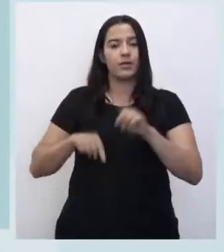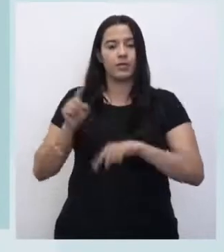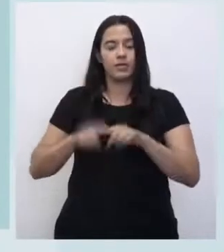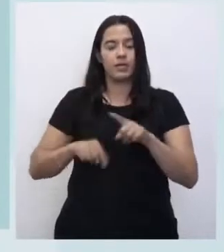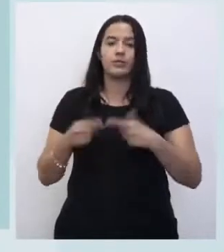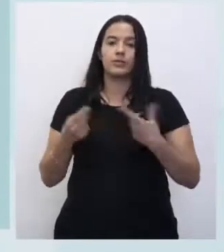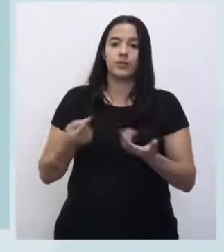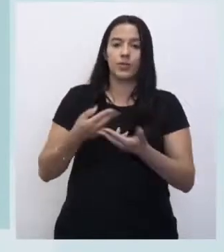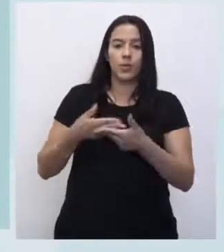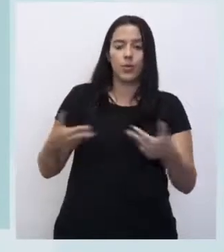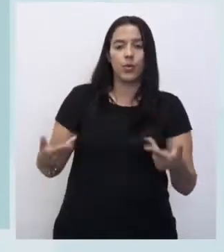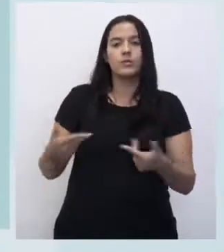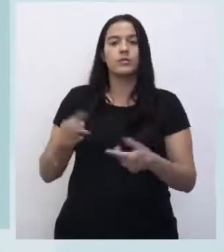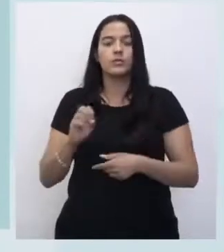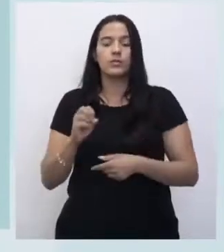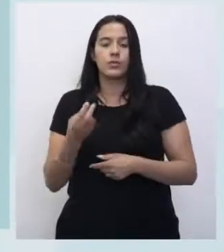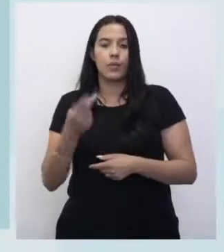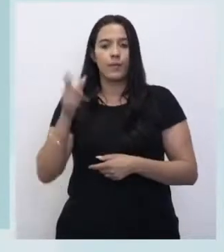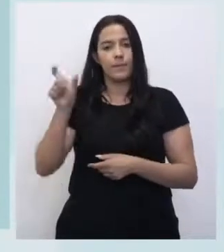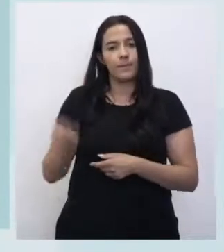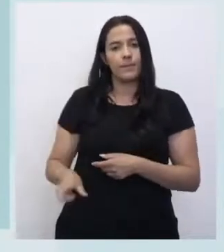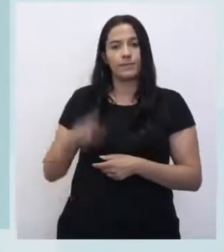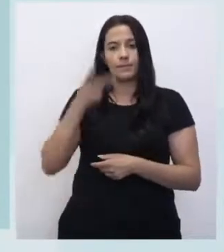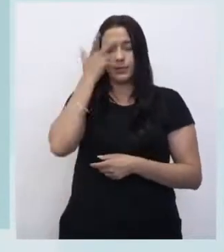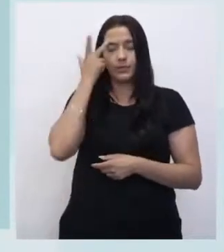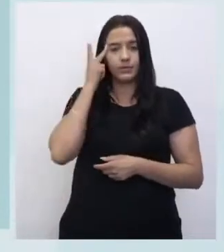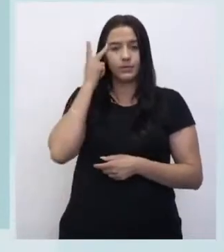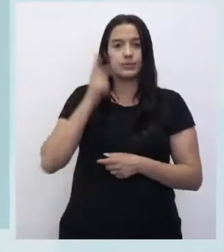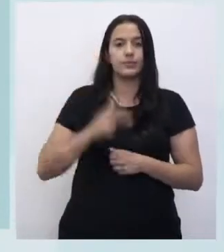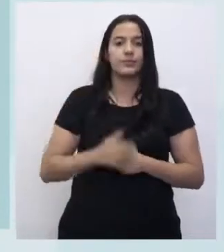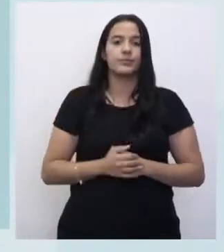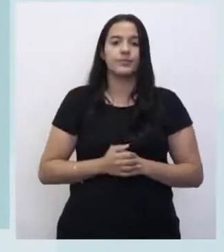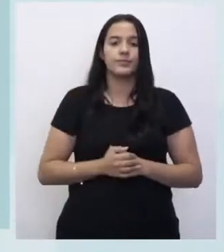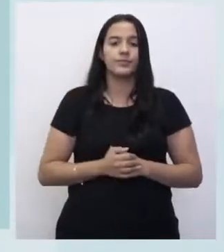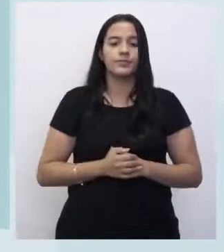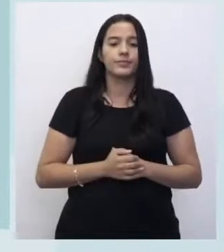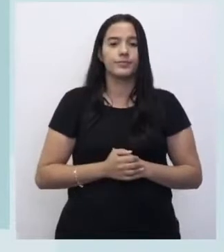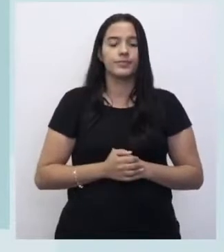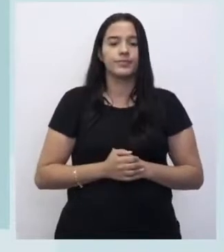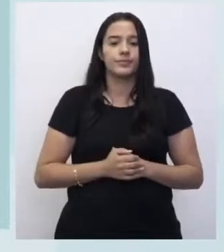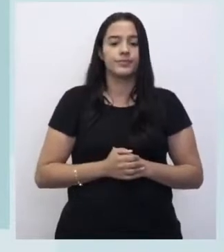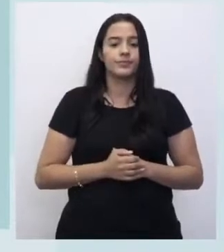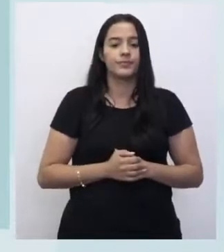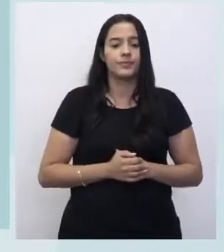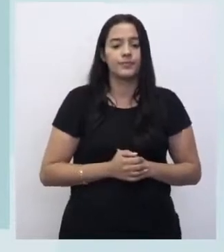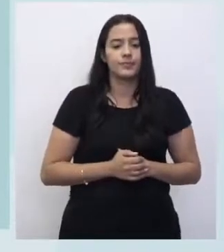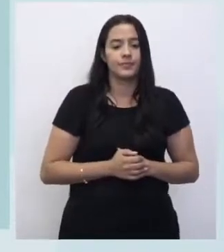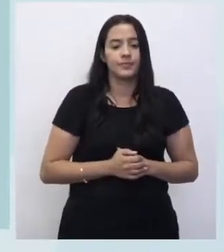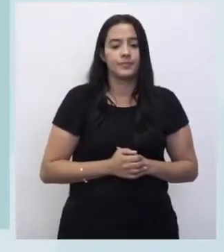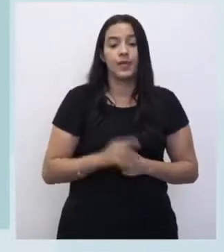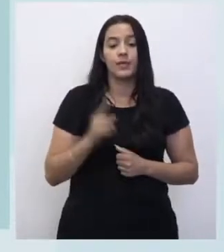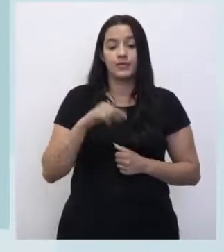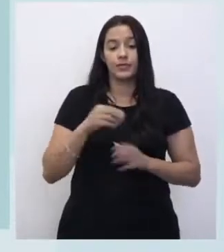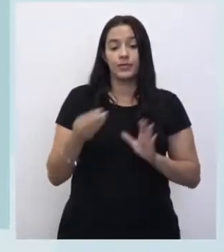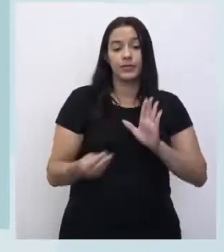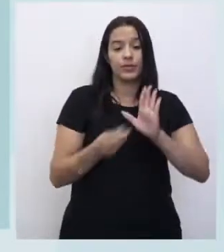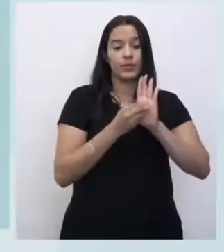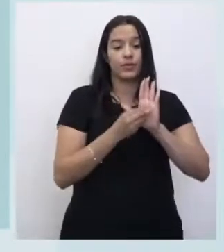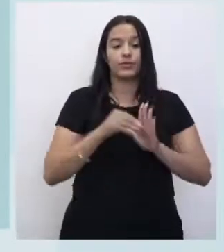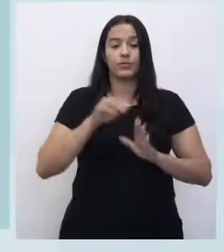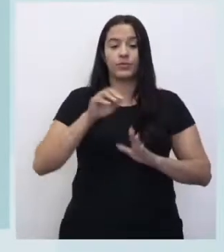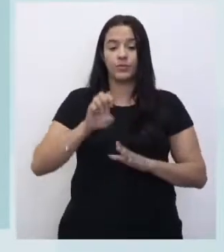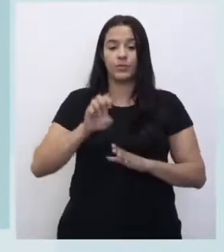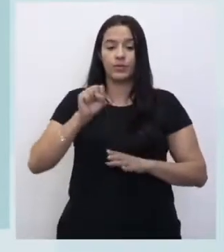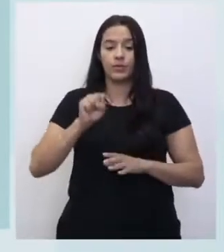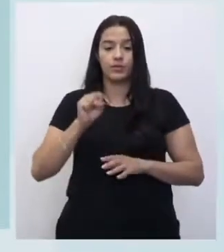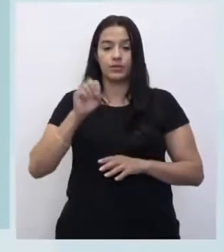um grupo. Então, para adjetivos curtinhos, é short adjectives, o que eu faço? Pego o adjective e coloco o EST no final. Então,